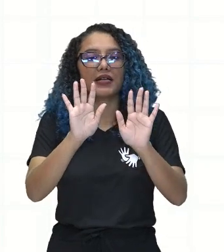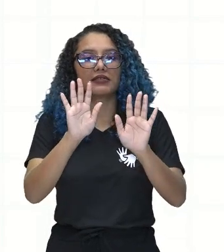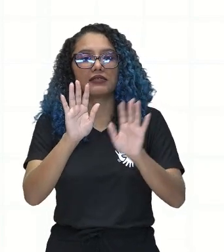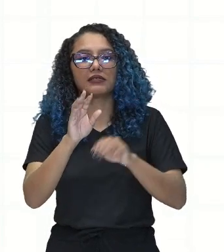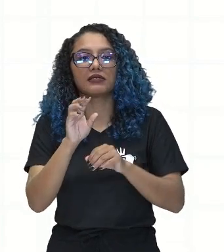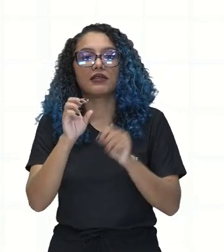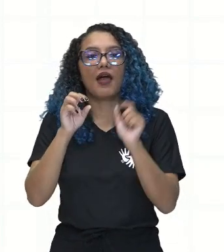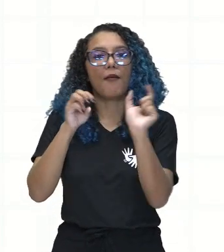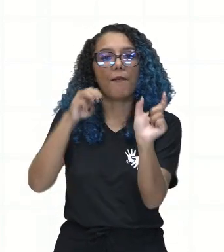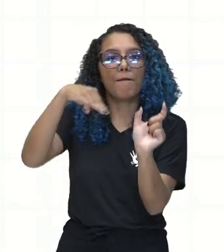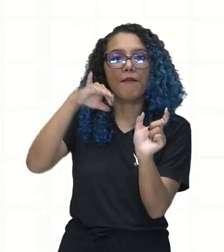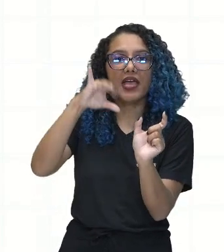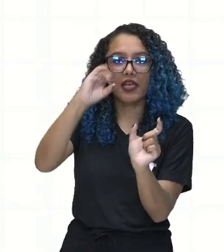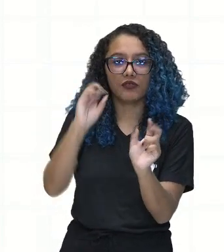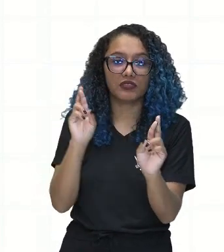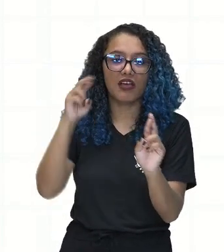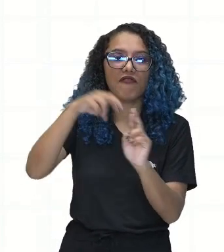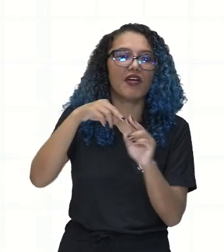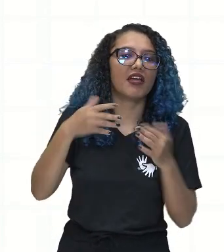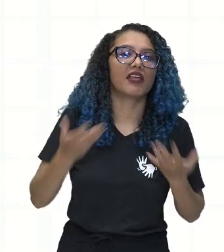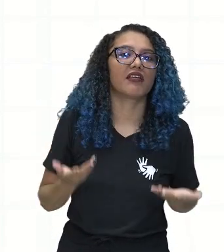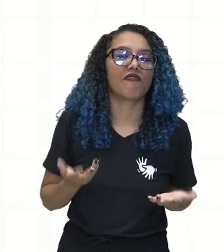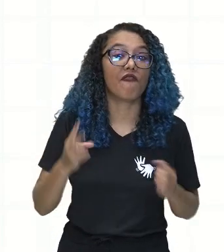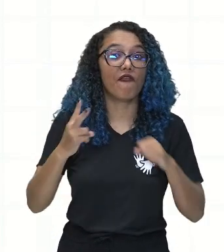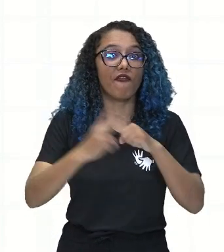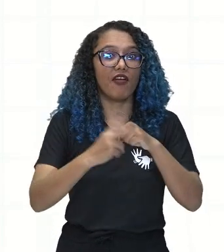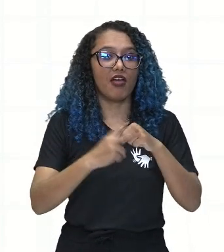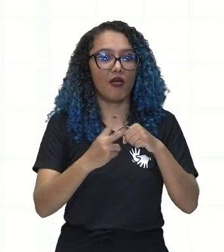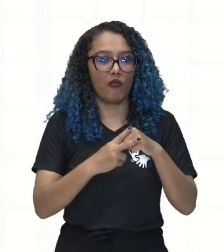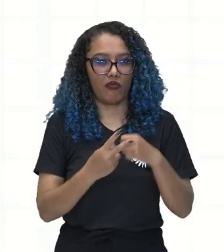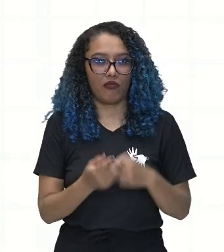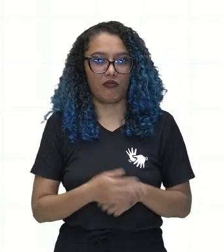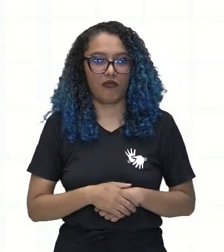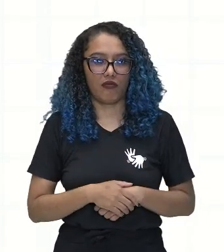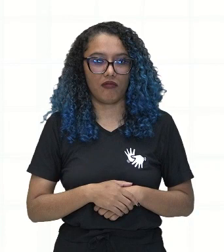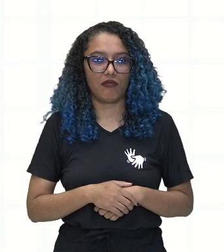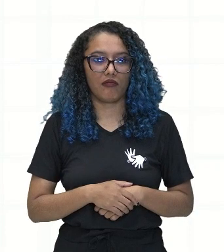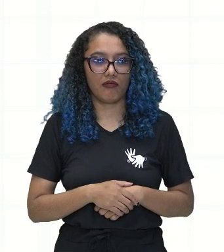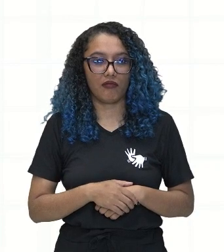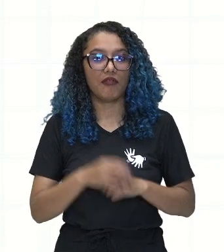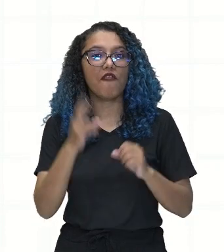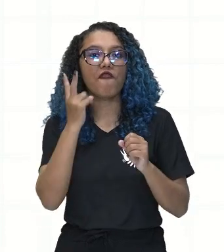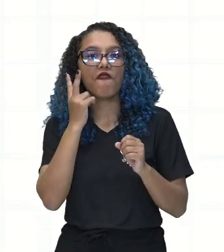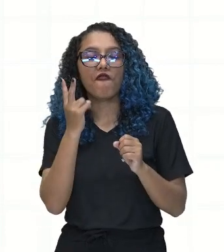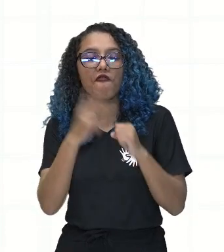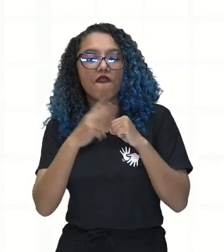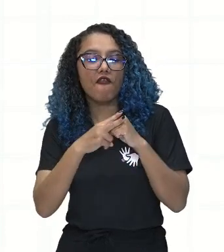com o verbo. Ó, é a maneira como ela